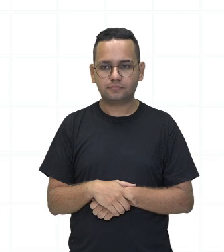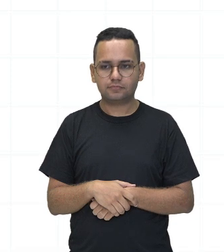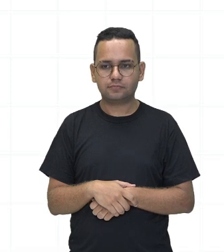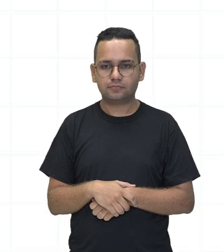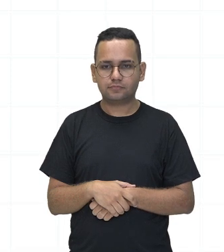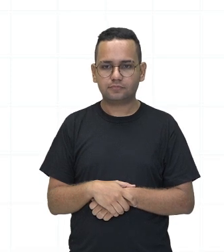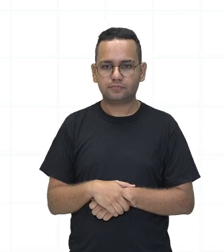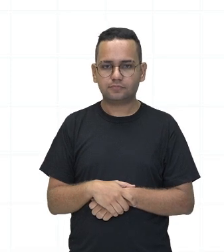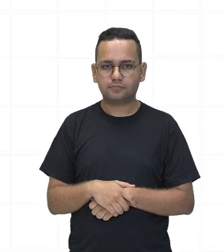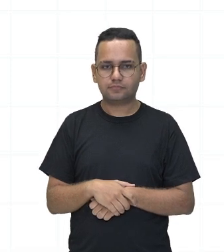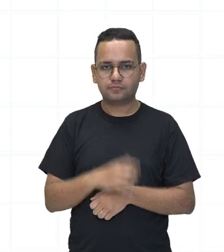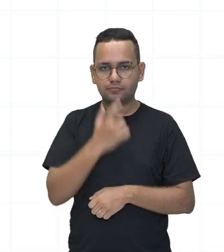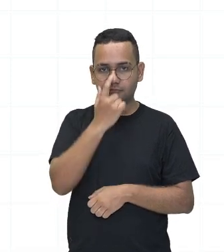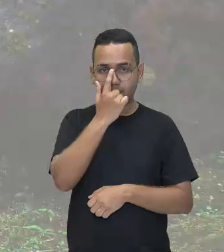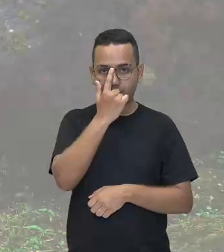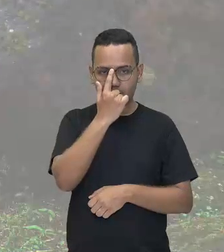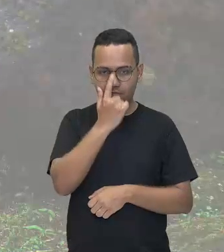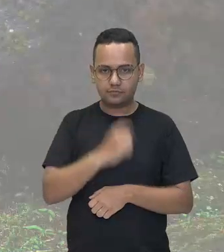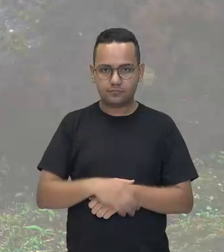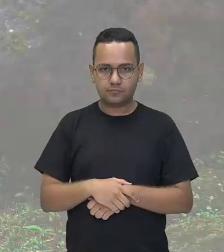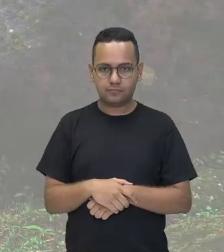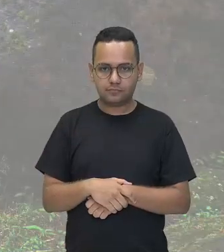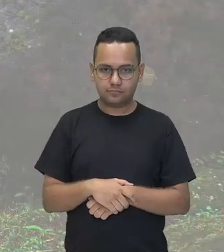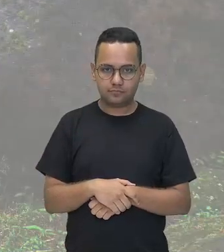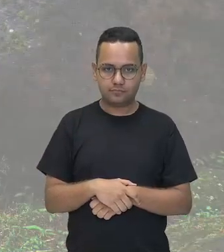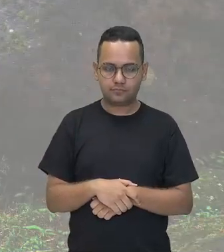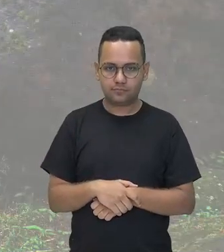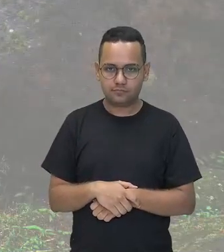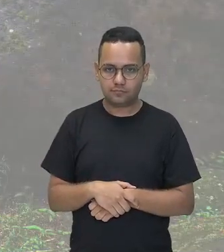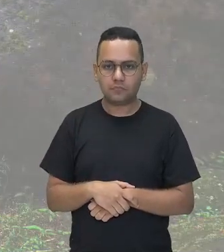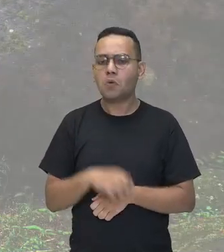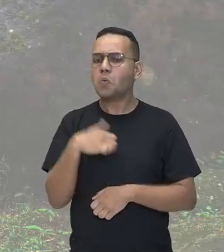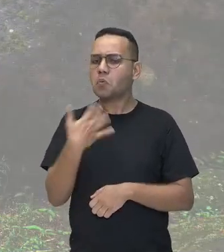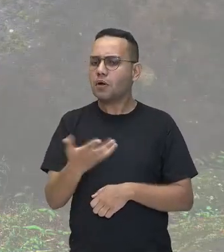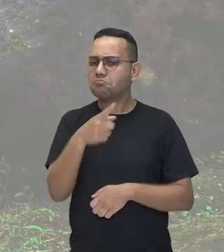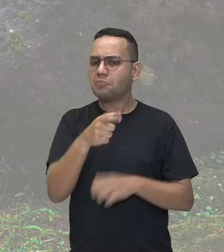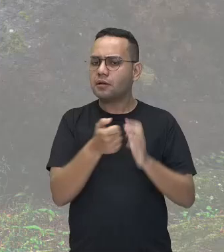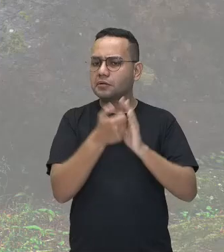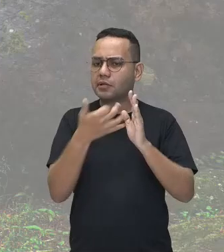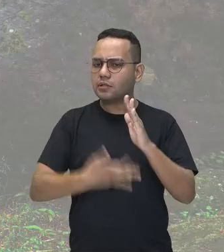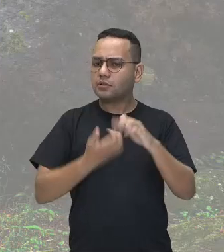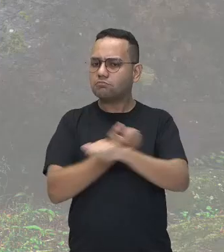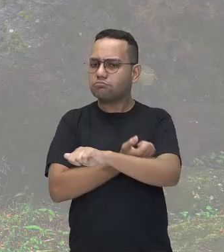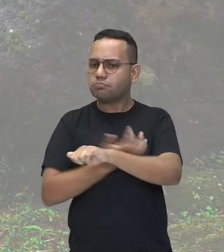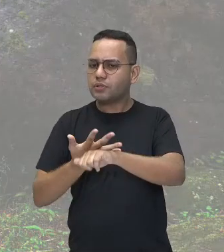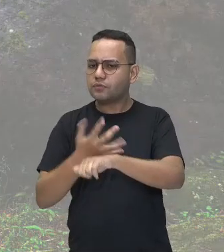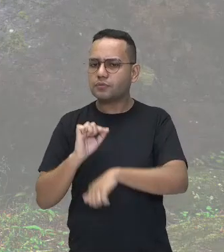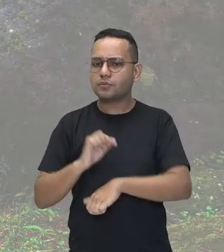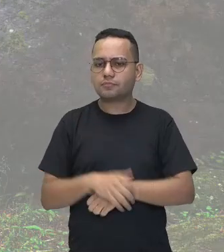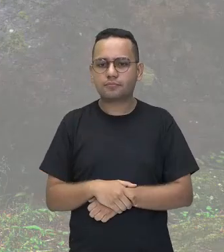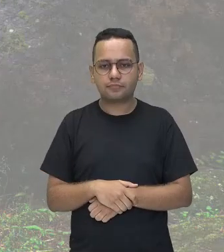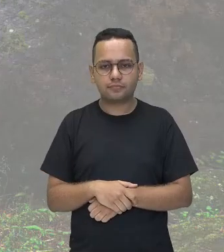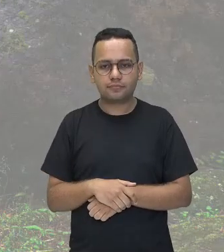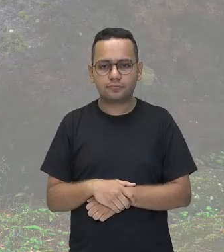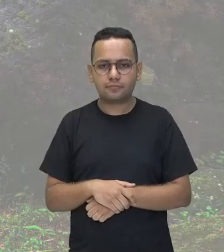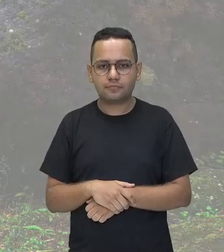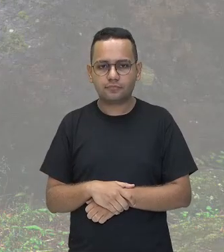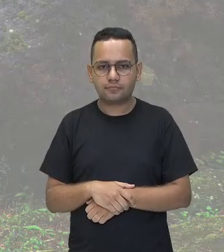pelas briófitas, né? E quais são as características principais das briófitas? São